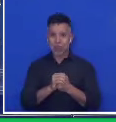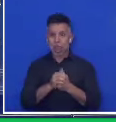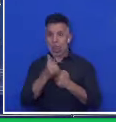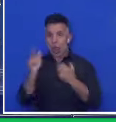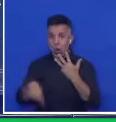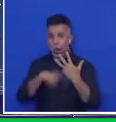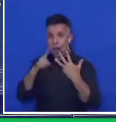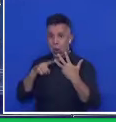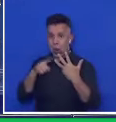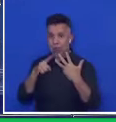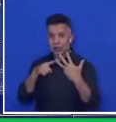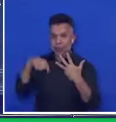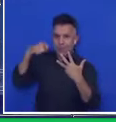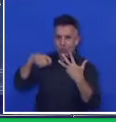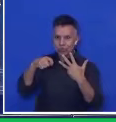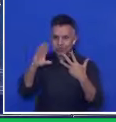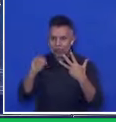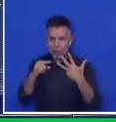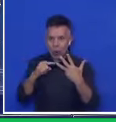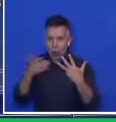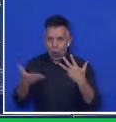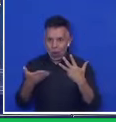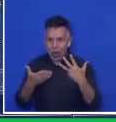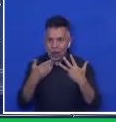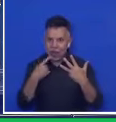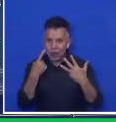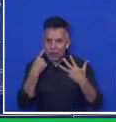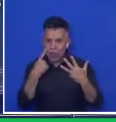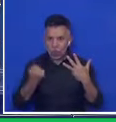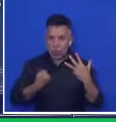Vem aí a quarta bola da noite.